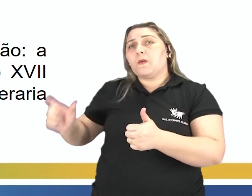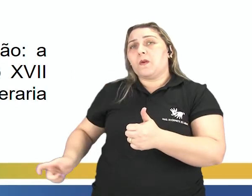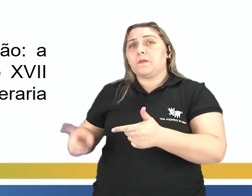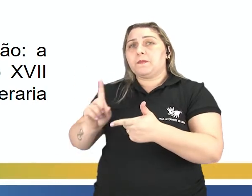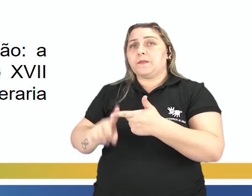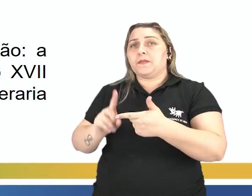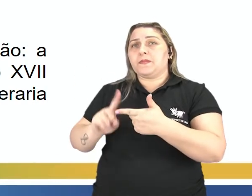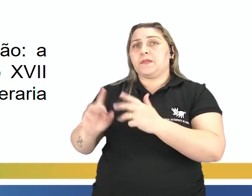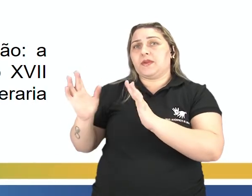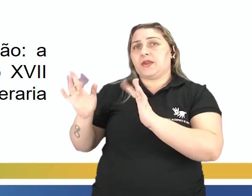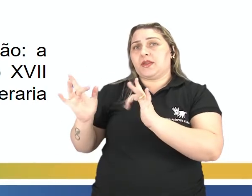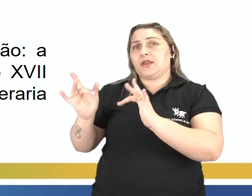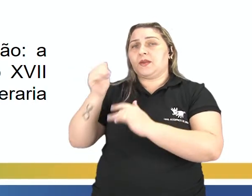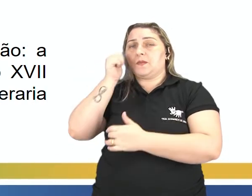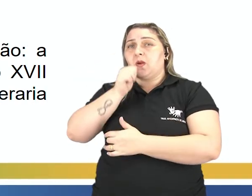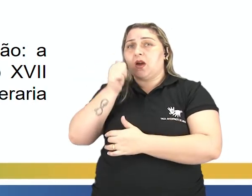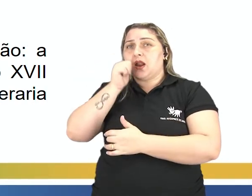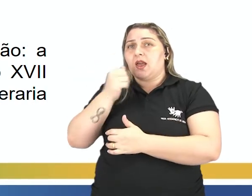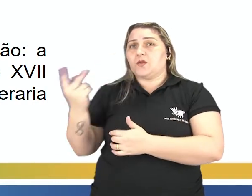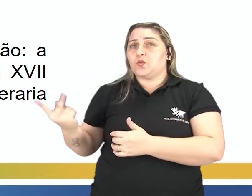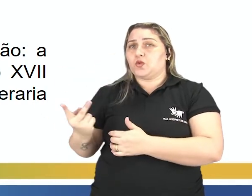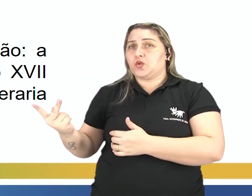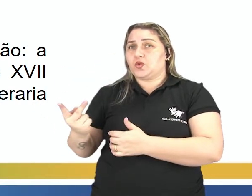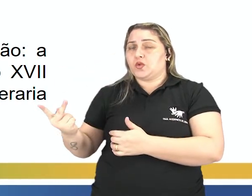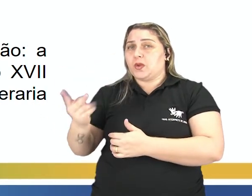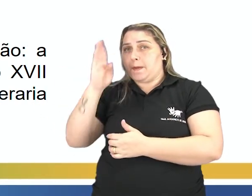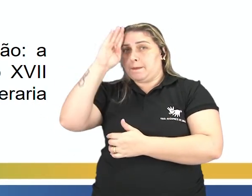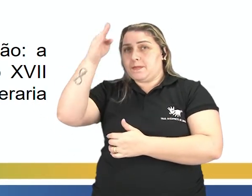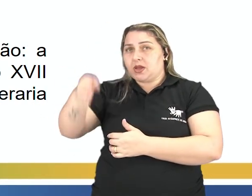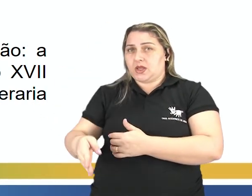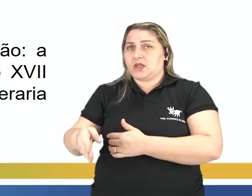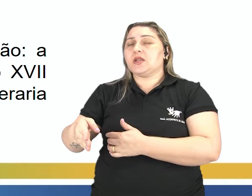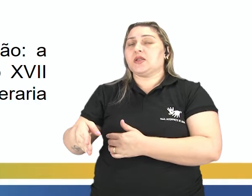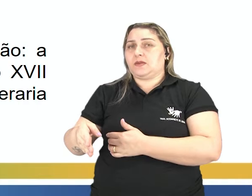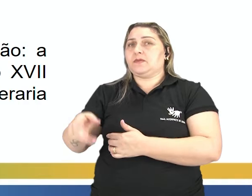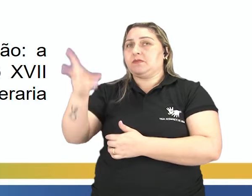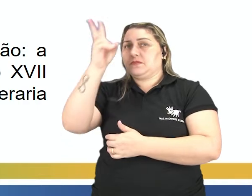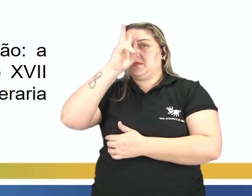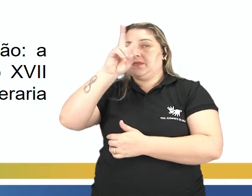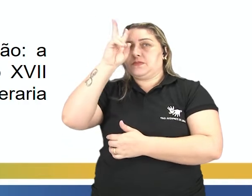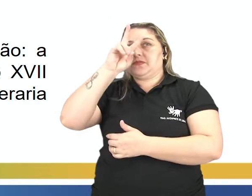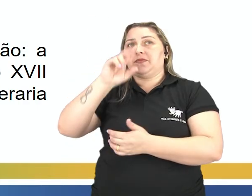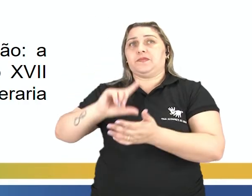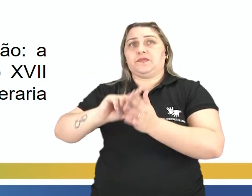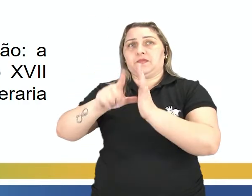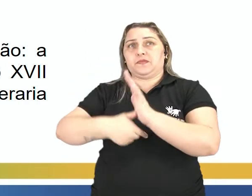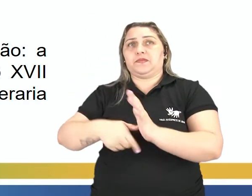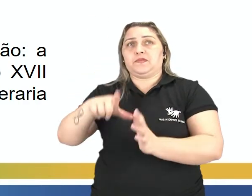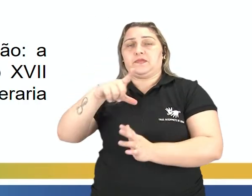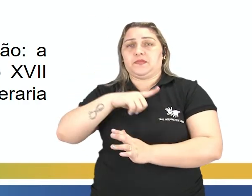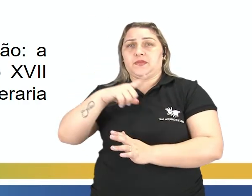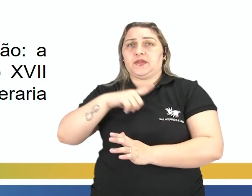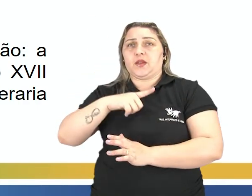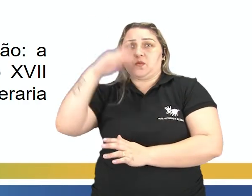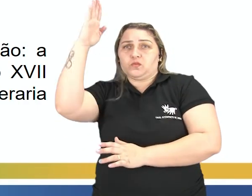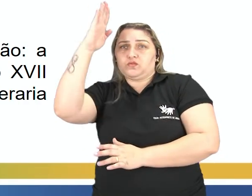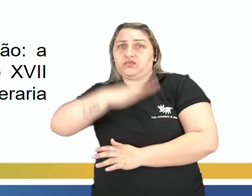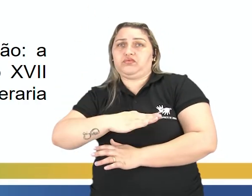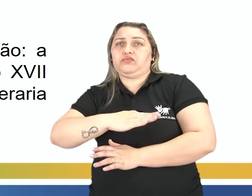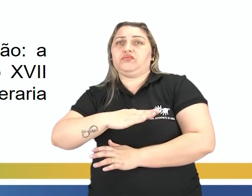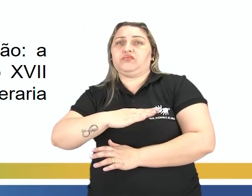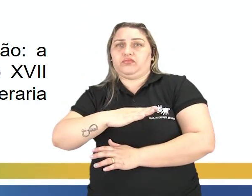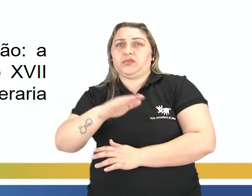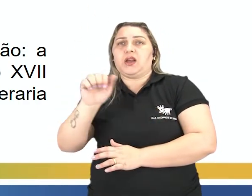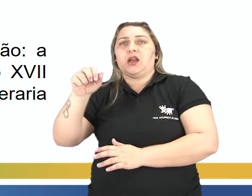história. Tá? Primeiro, nós temos o rapaz e a namorada. Esses são os protagonistas, são os principais dentro